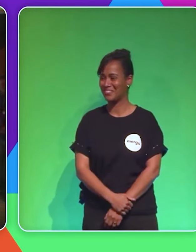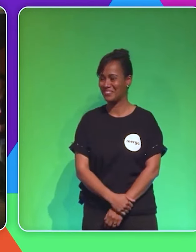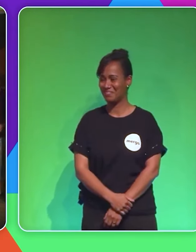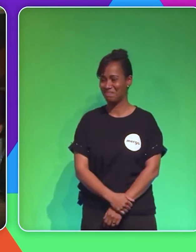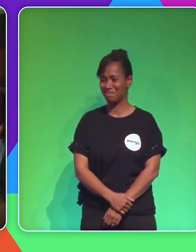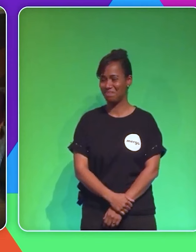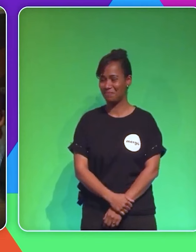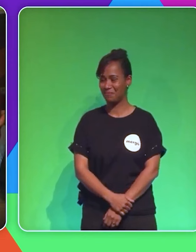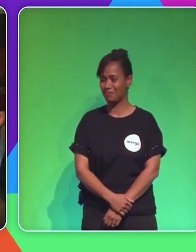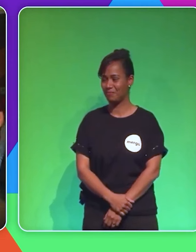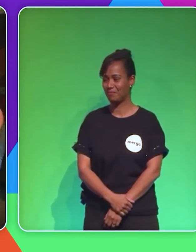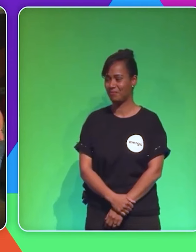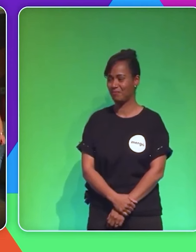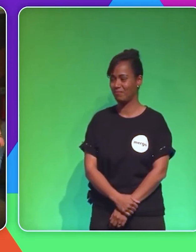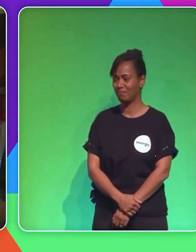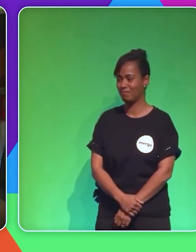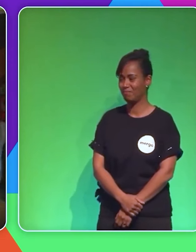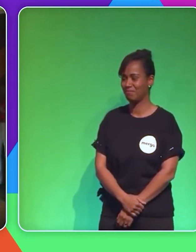não